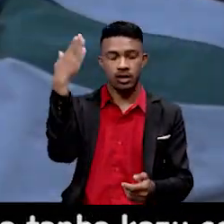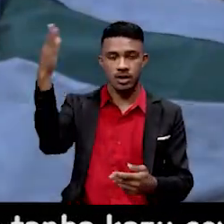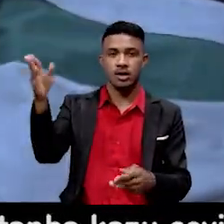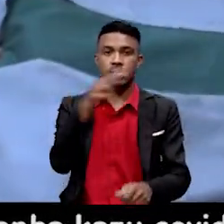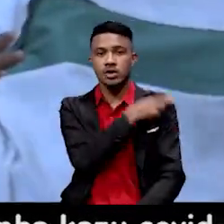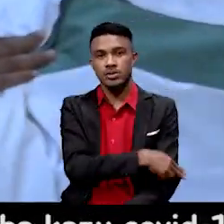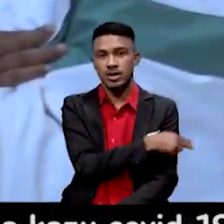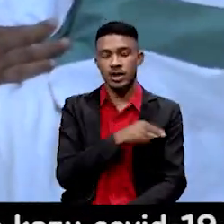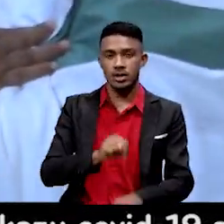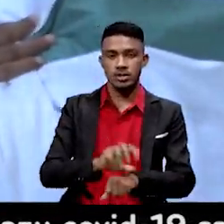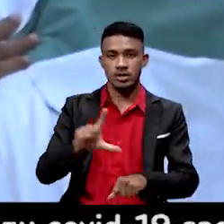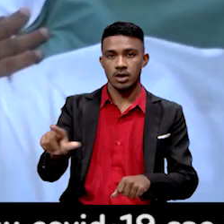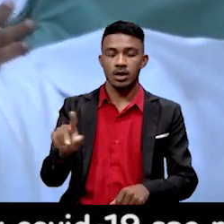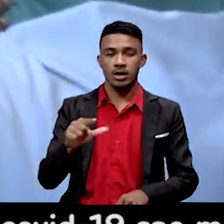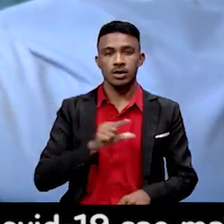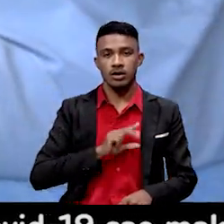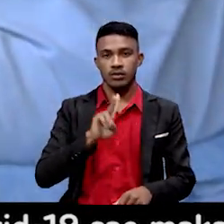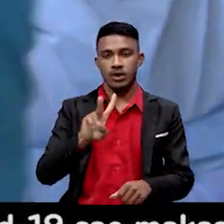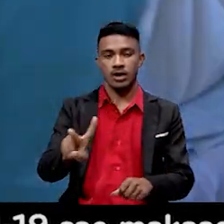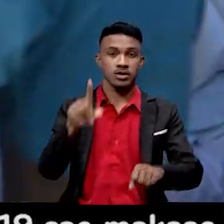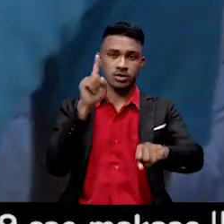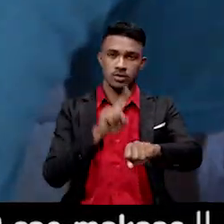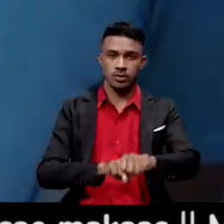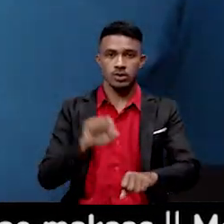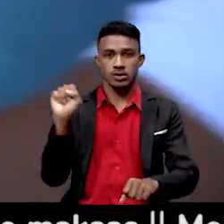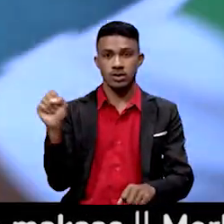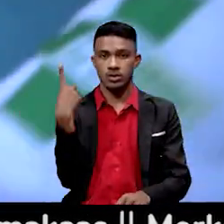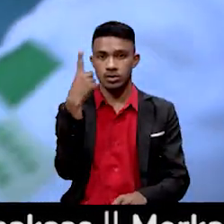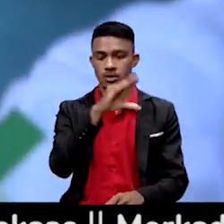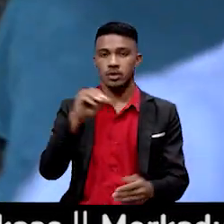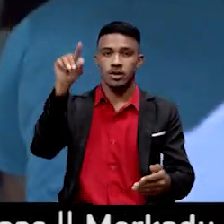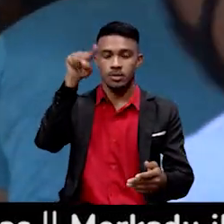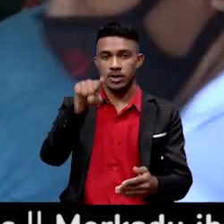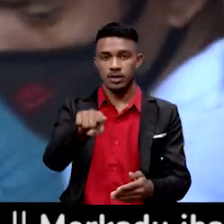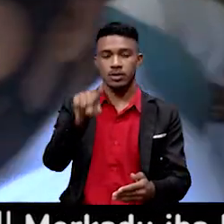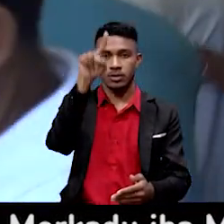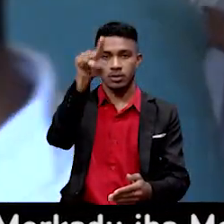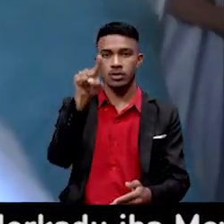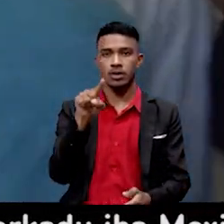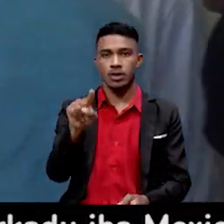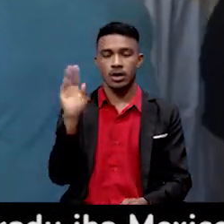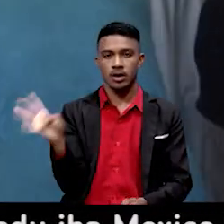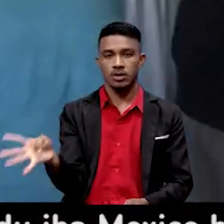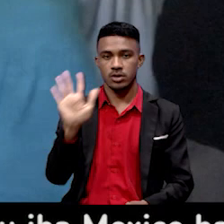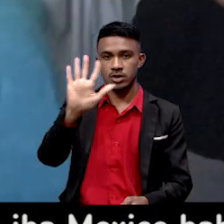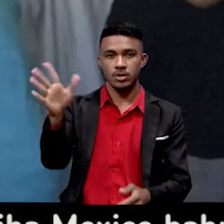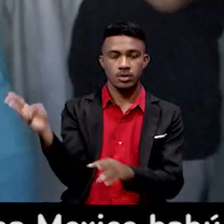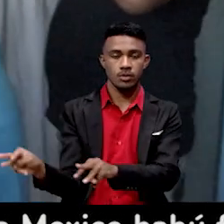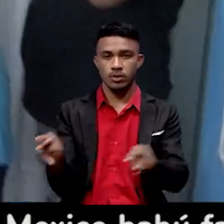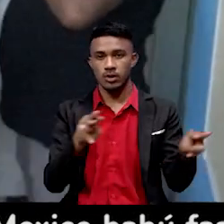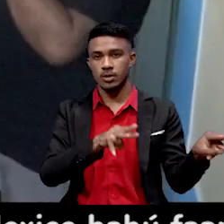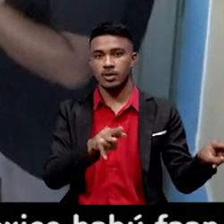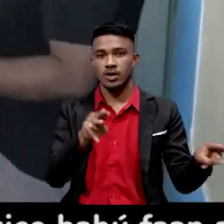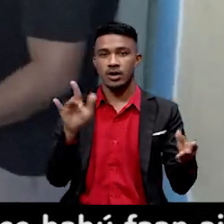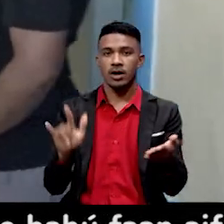Nacional Guido Valadares mais ou menos tuku sanulu resin ida liu minutu hatnulu resin lima hafuin evacua ho avião